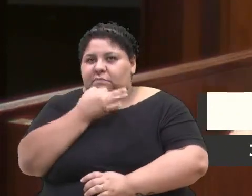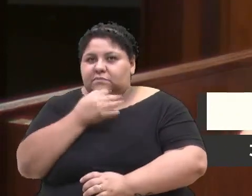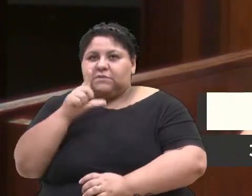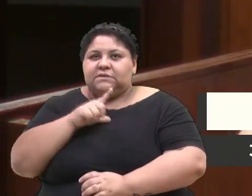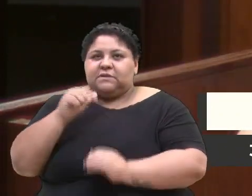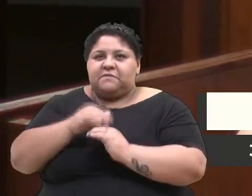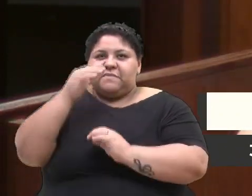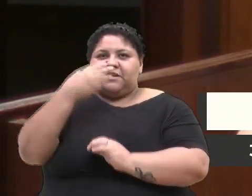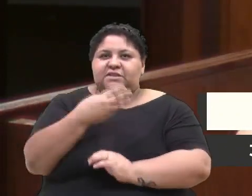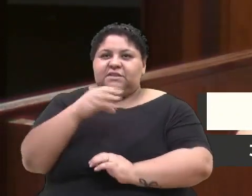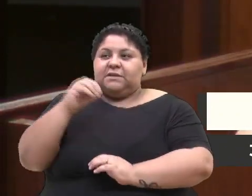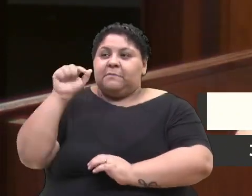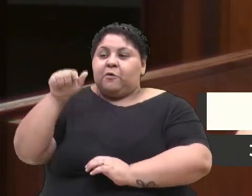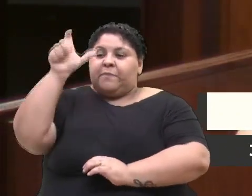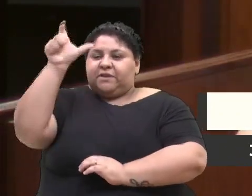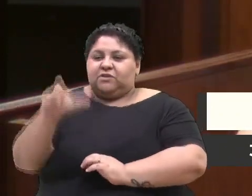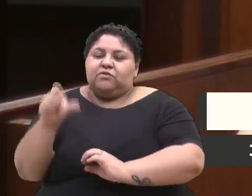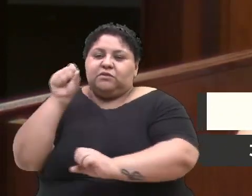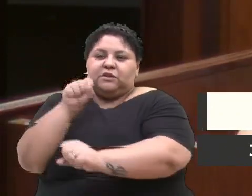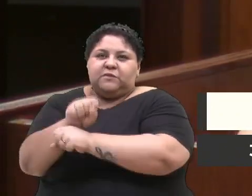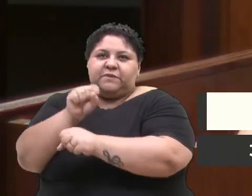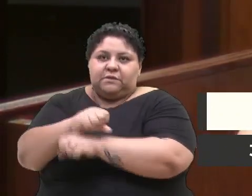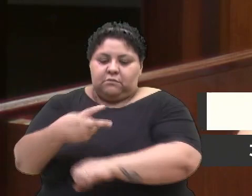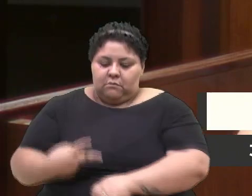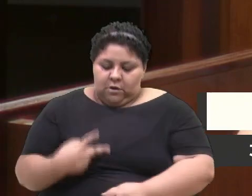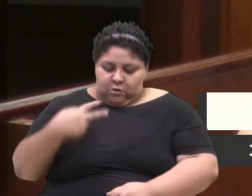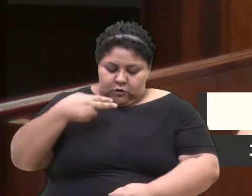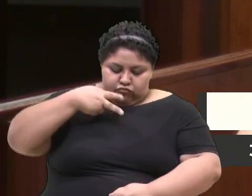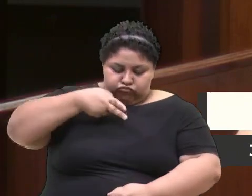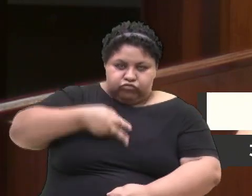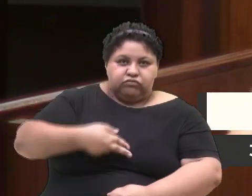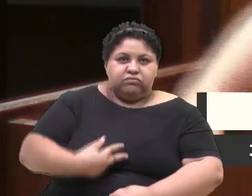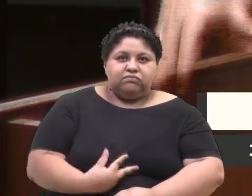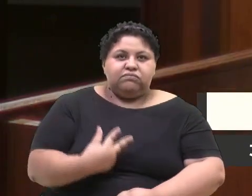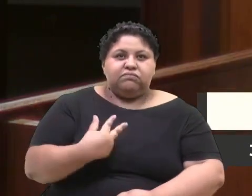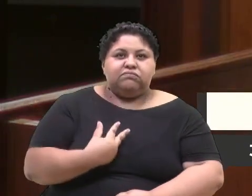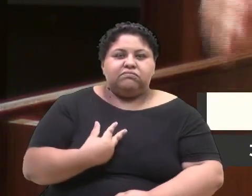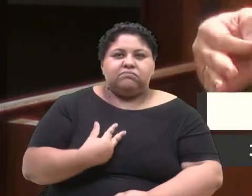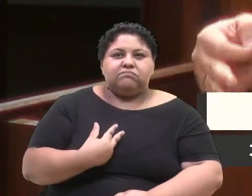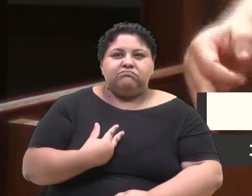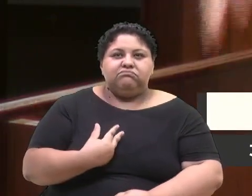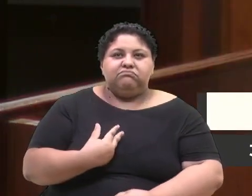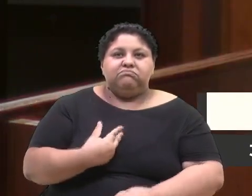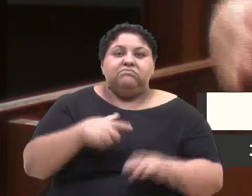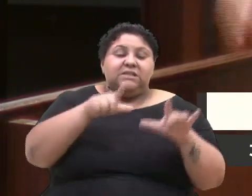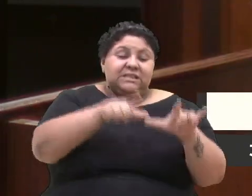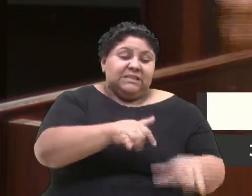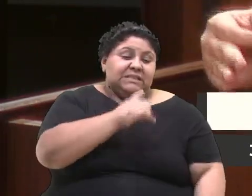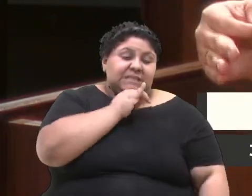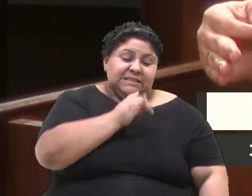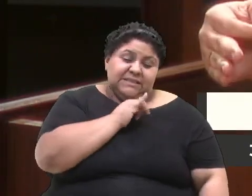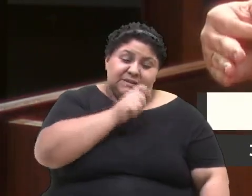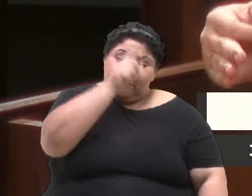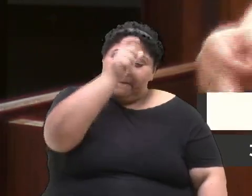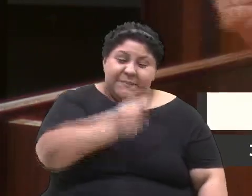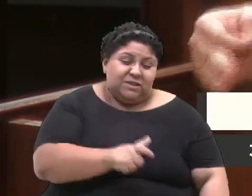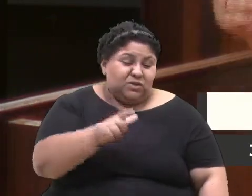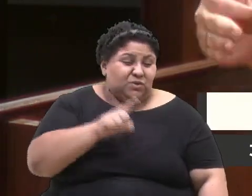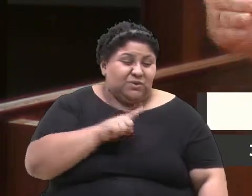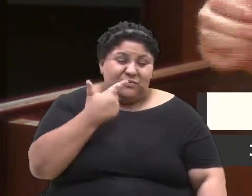pessoas esperando por uma cirurgia, que aonde, infelizmente, pessoas não têm